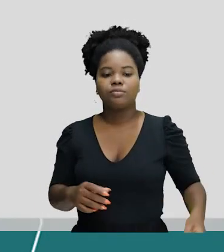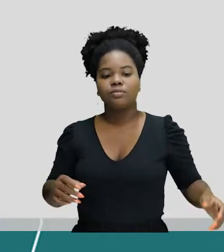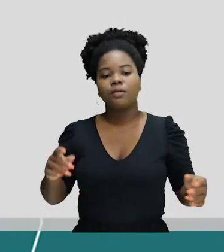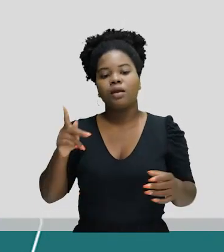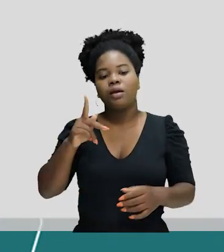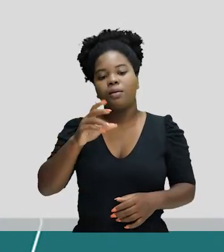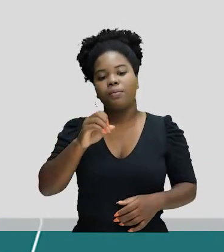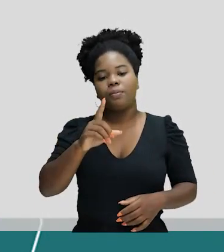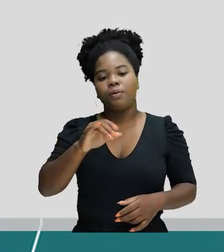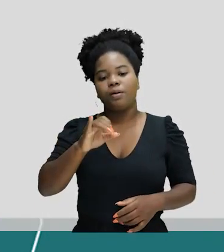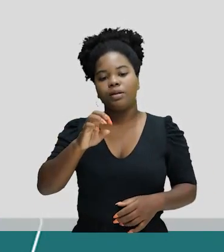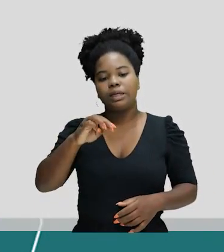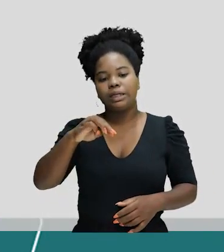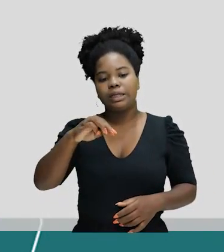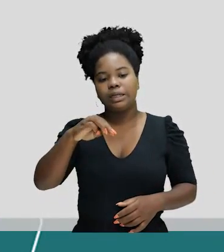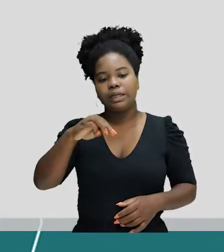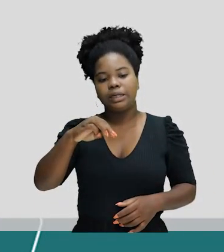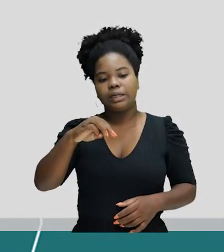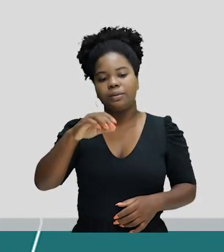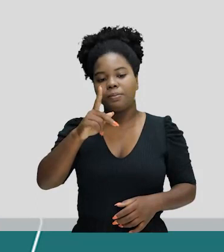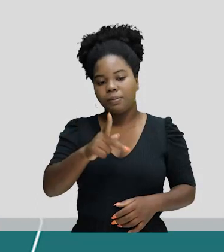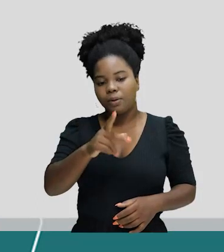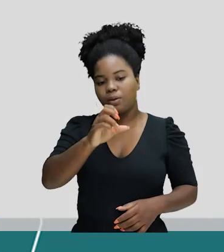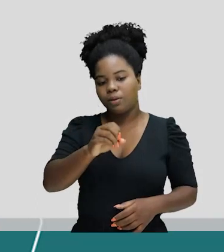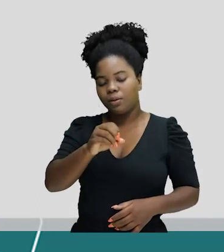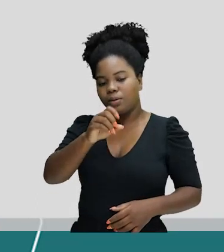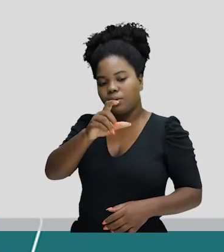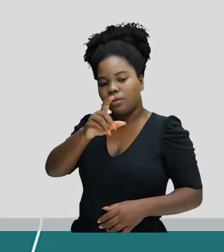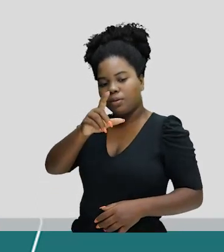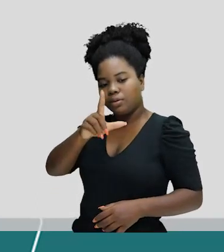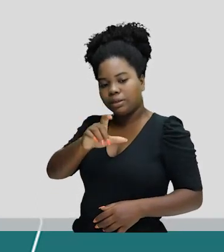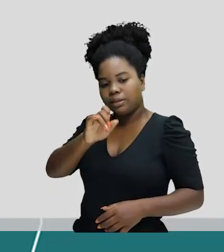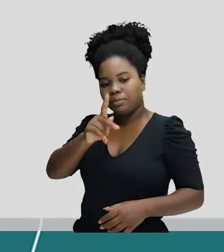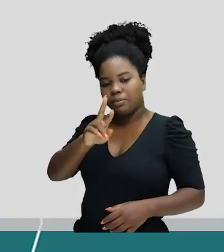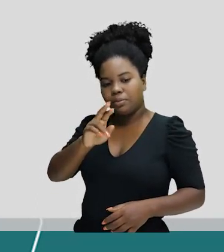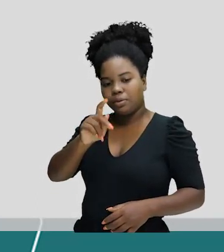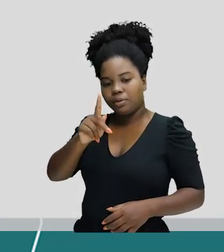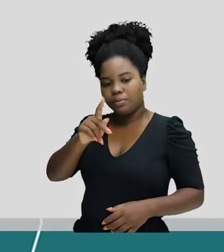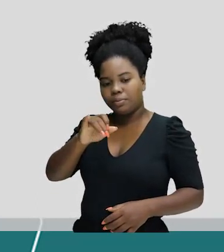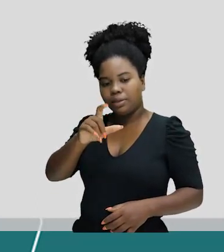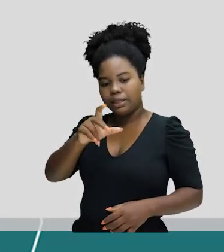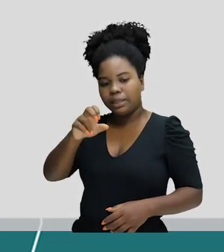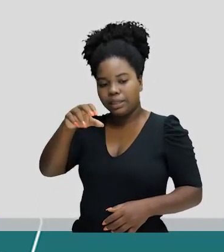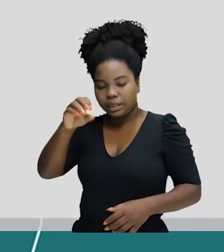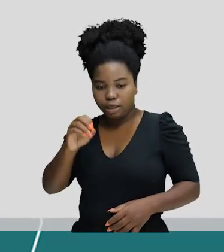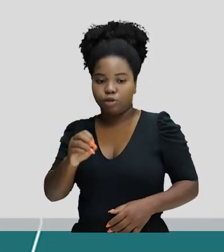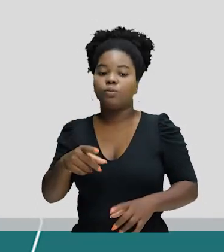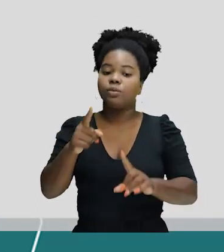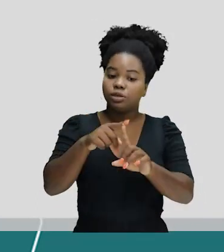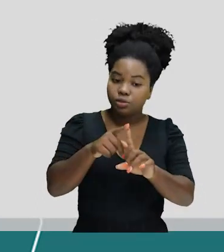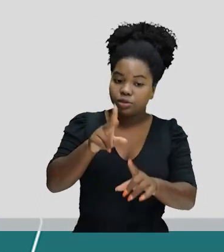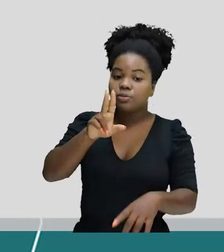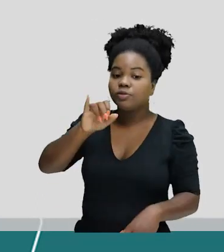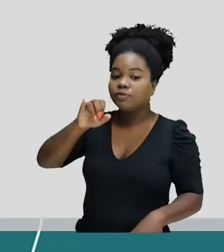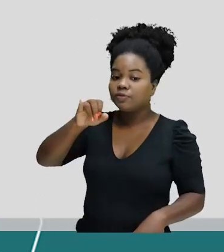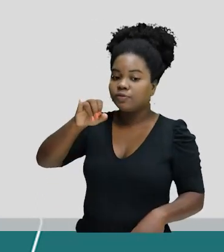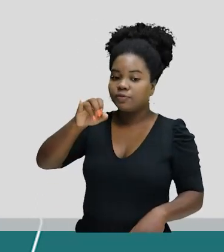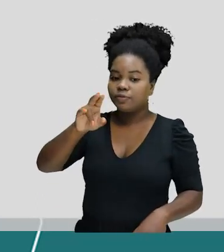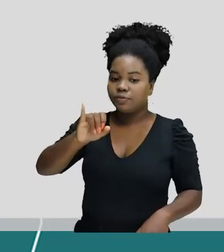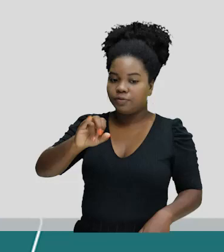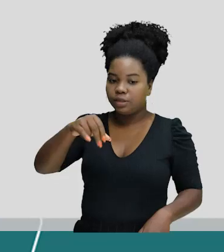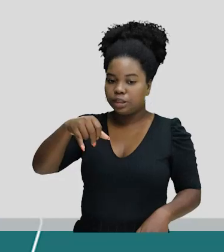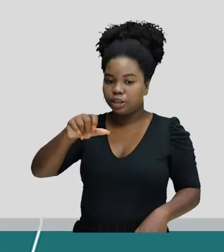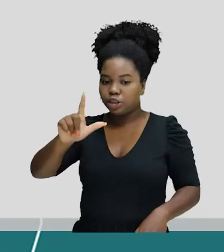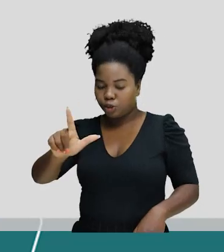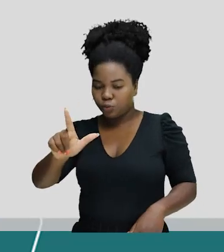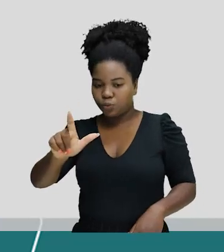Polipropileno, mais um polímero vinílico. O termo vinílico vem de vinil, que é justamente o etileno,